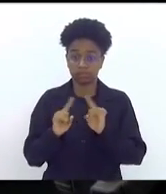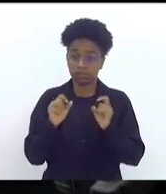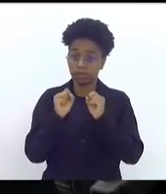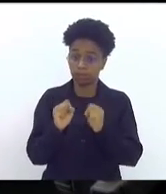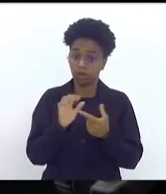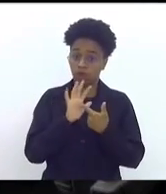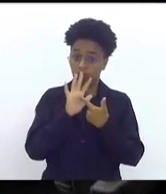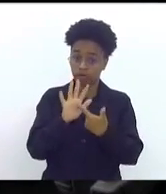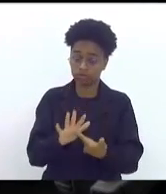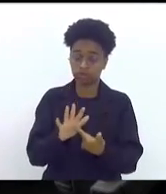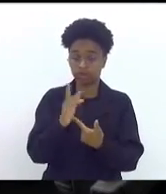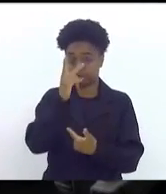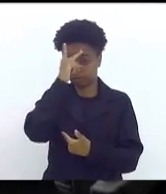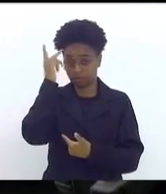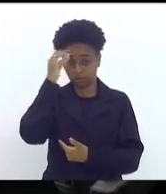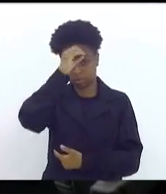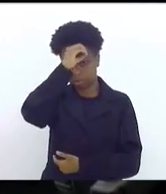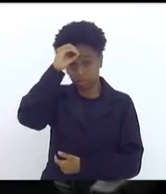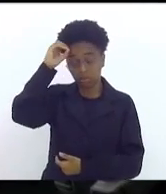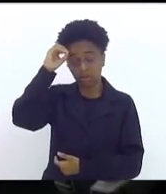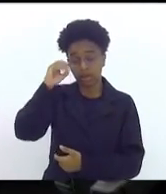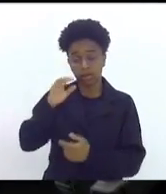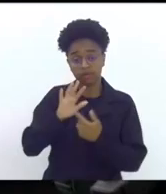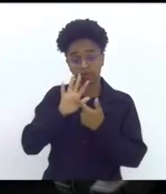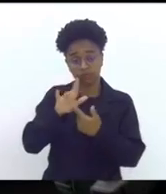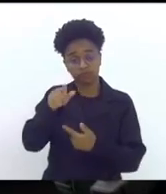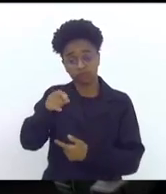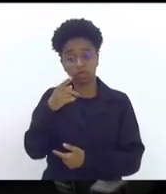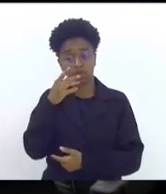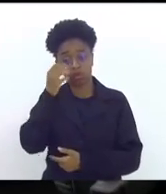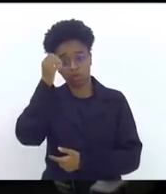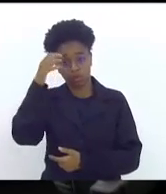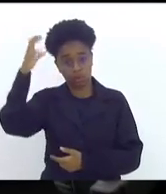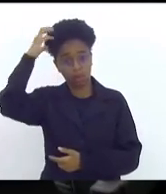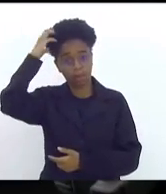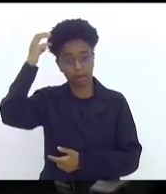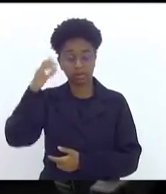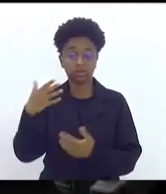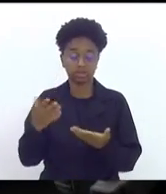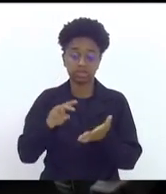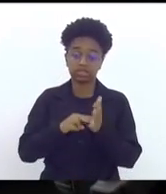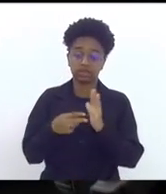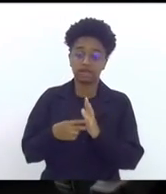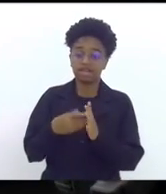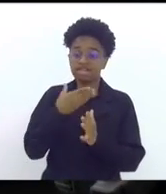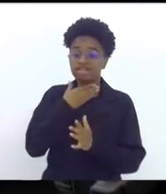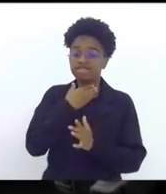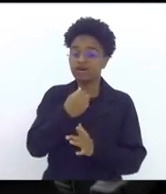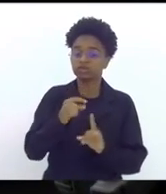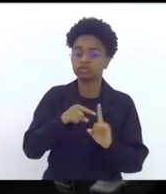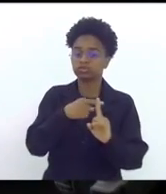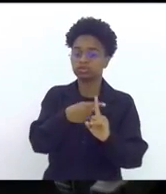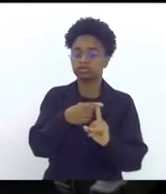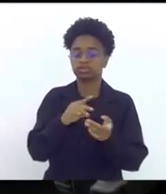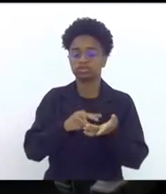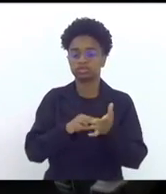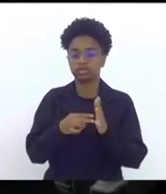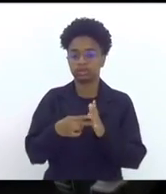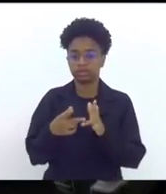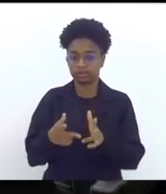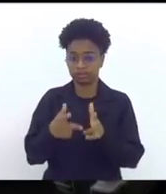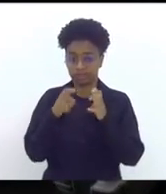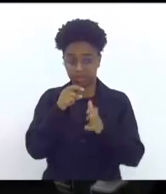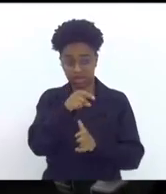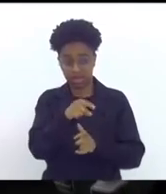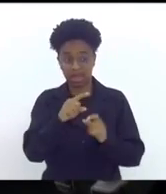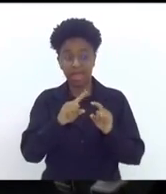apontar uma pessoa inocente como sendo culpada. Trata-se do que chamamos de falso positivo, um reconhecimento que ele é